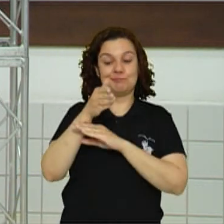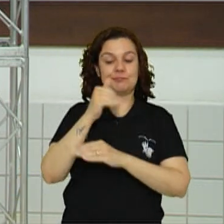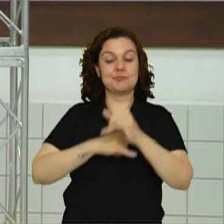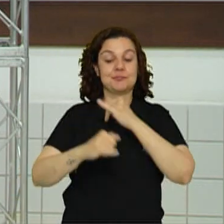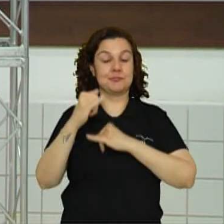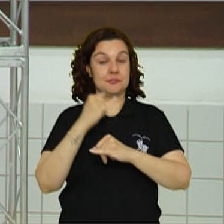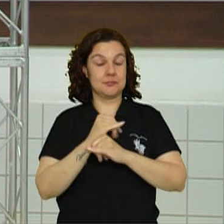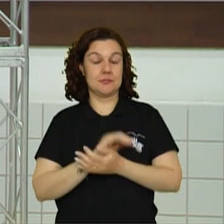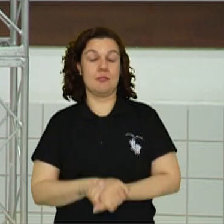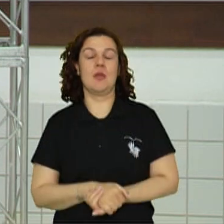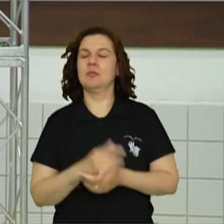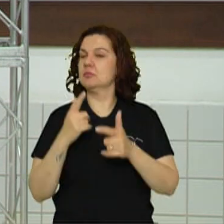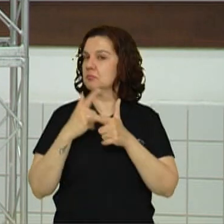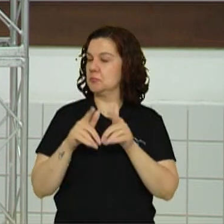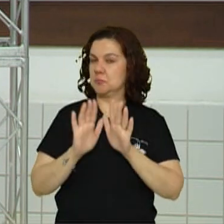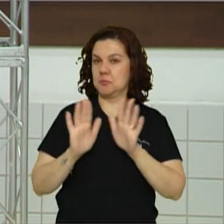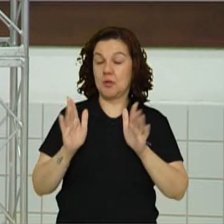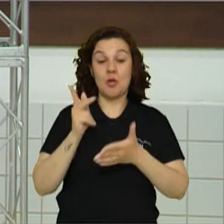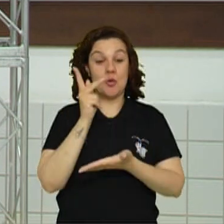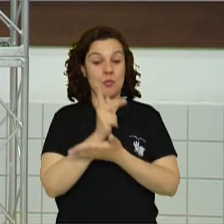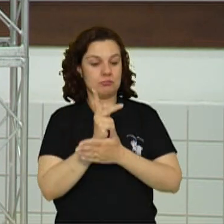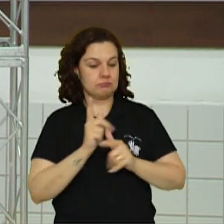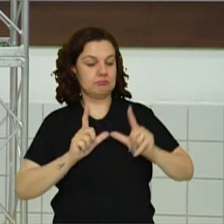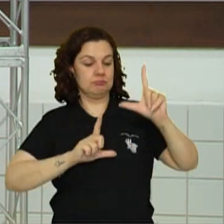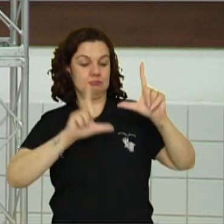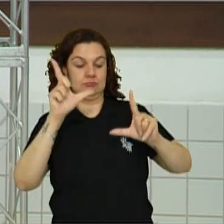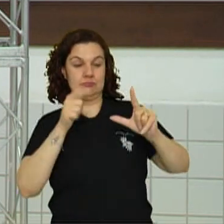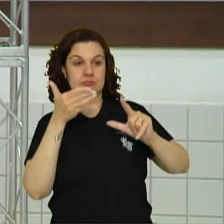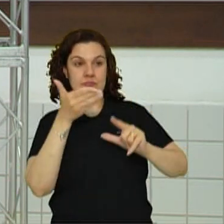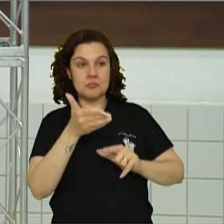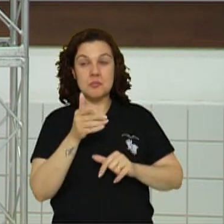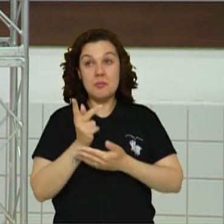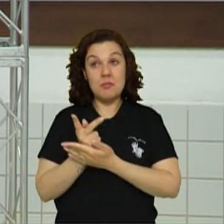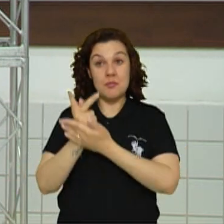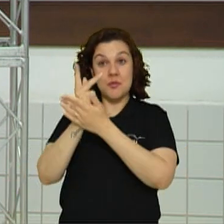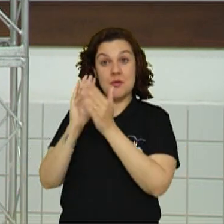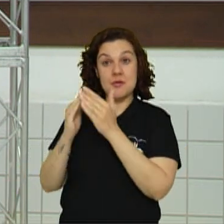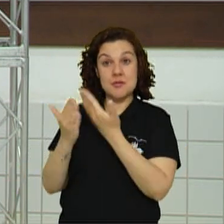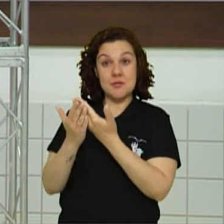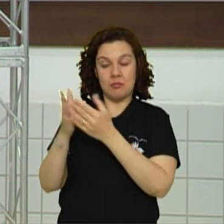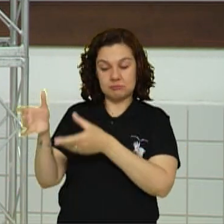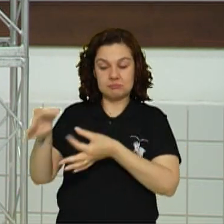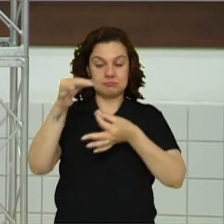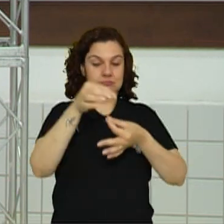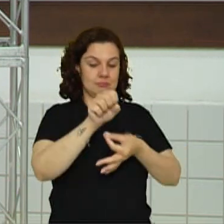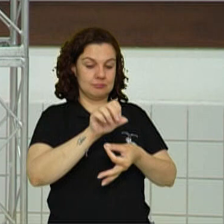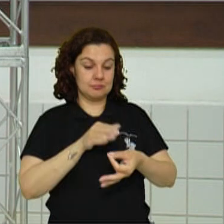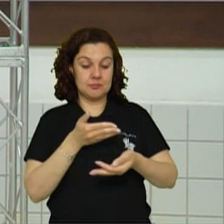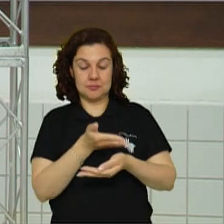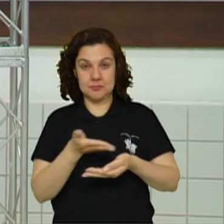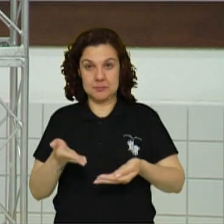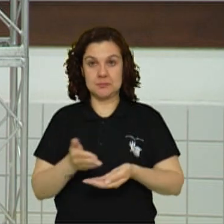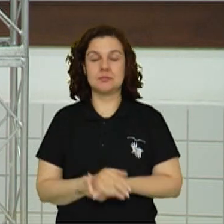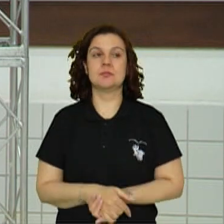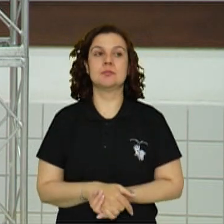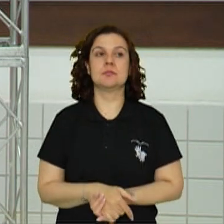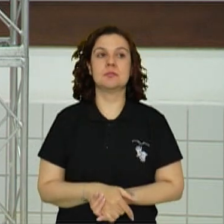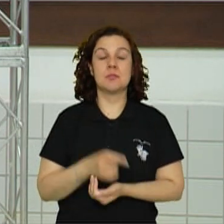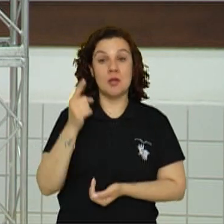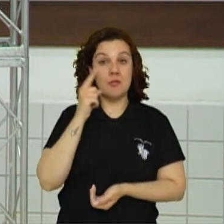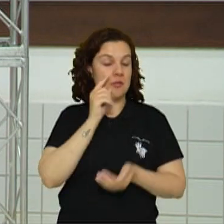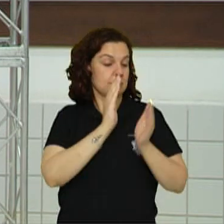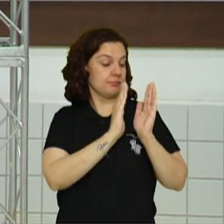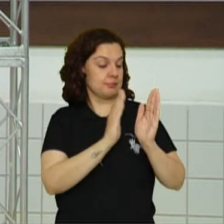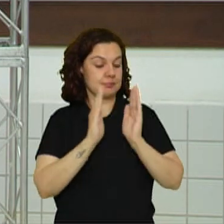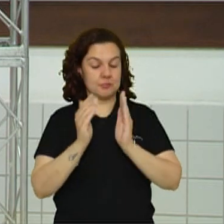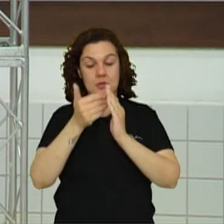acesso à internet, sem problemas, continue nos acompanhando e procure a sua escola para retirar as suas atividades e veja lá o